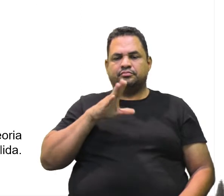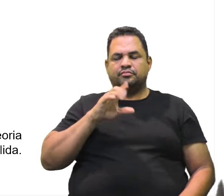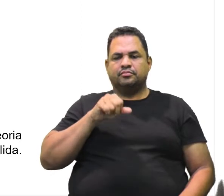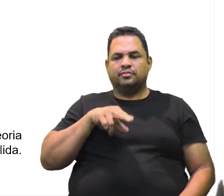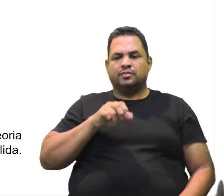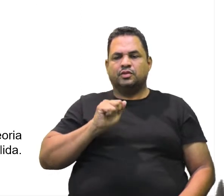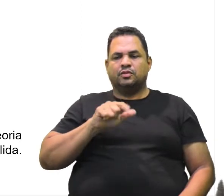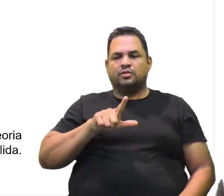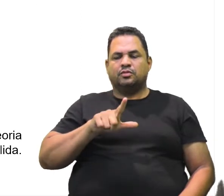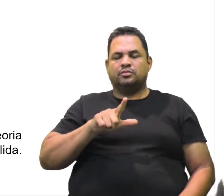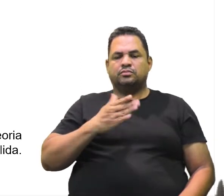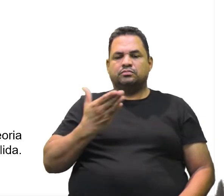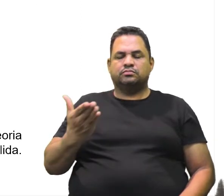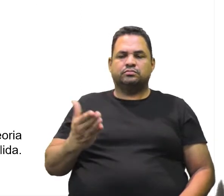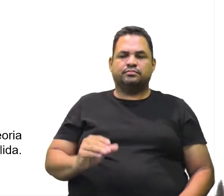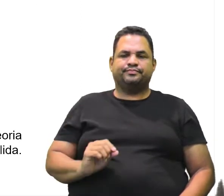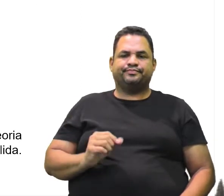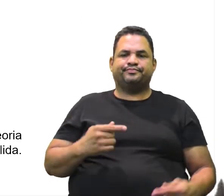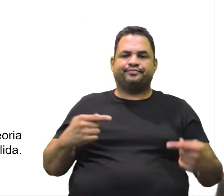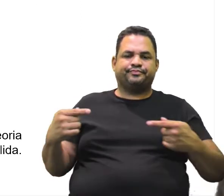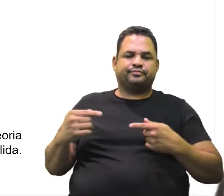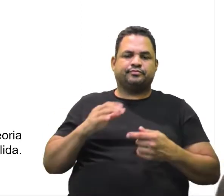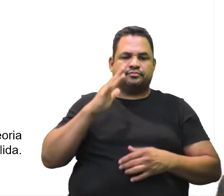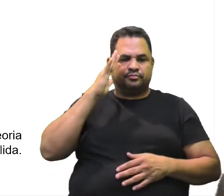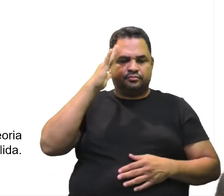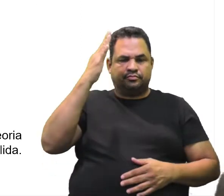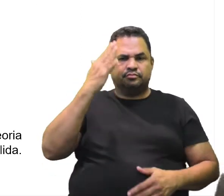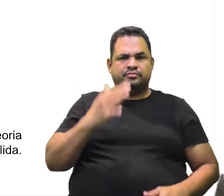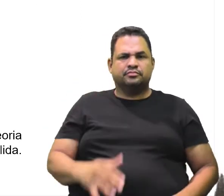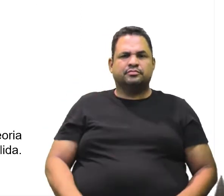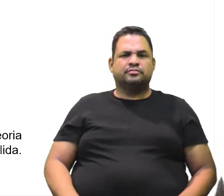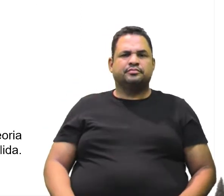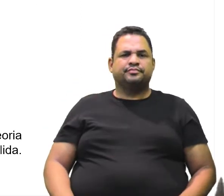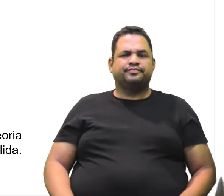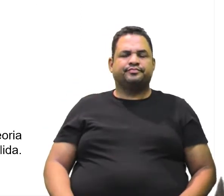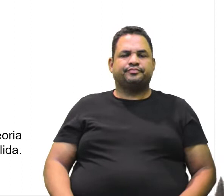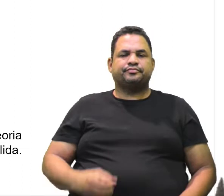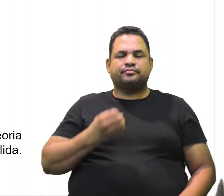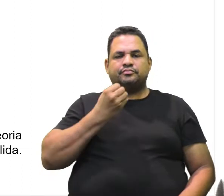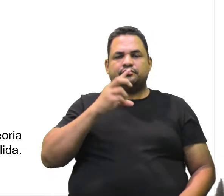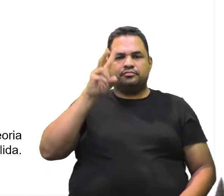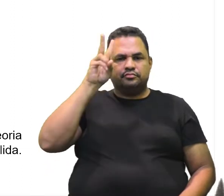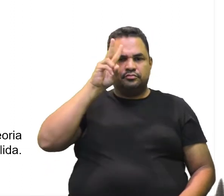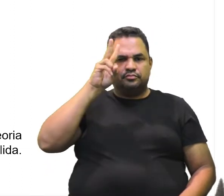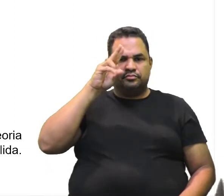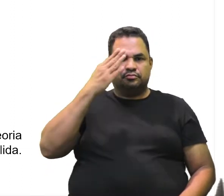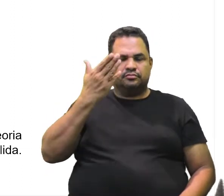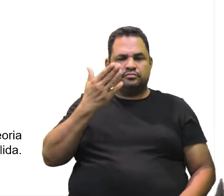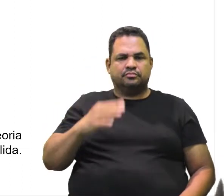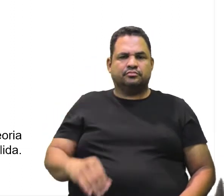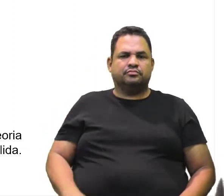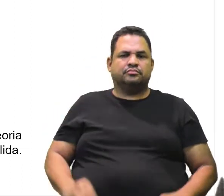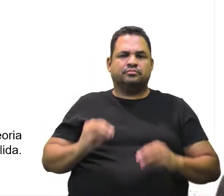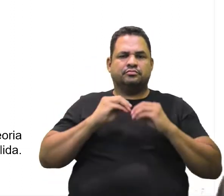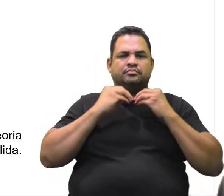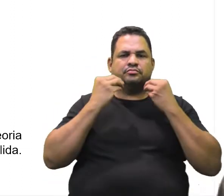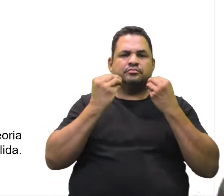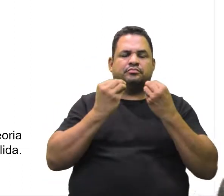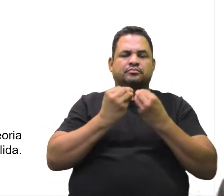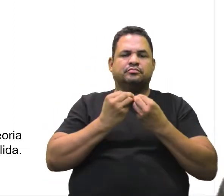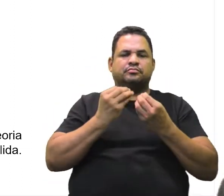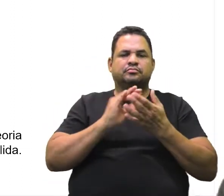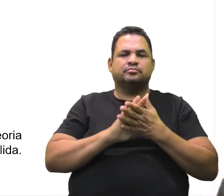propanolol, tá? Com relação à teoria aí, meu caro aluno, é bom lembrar que essa substância, que é